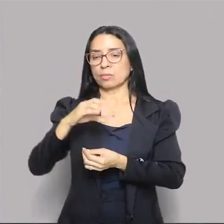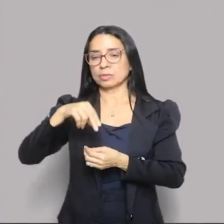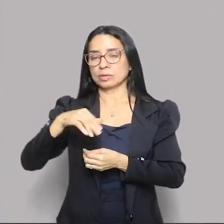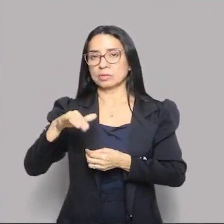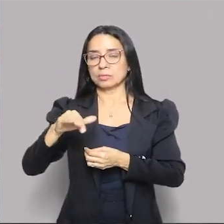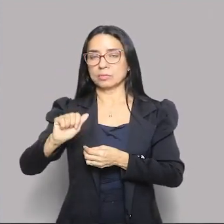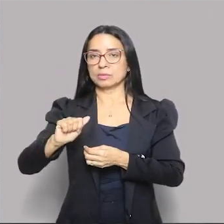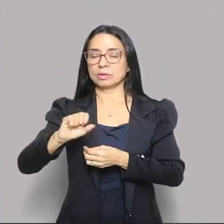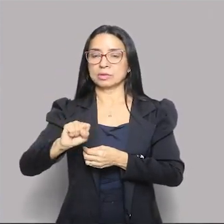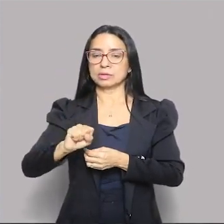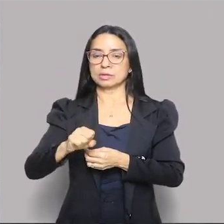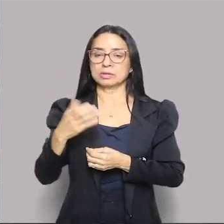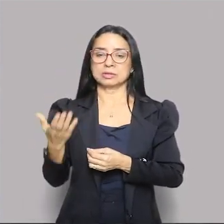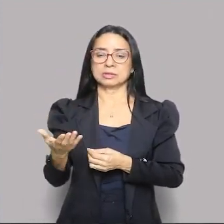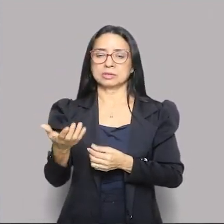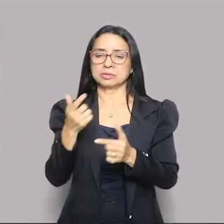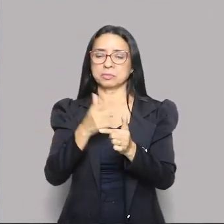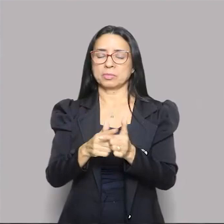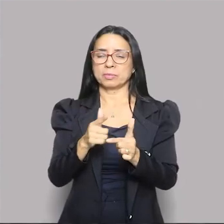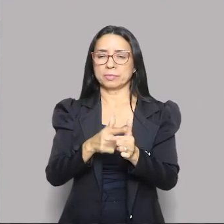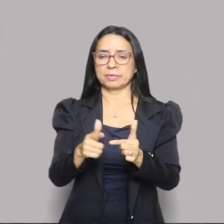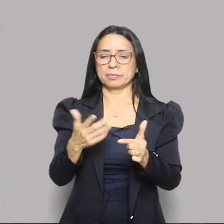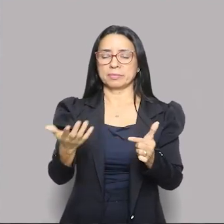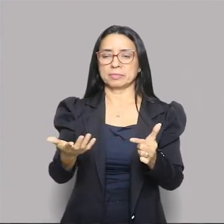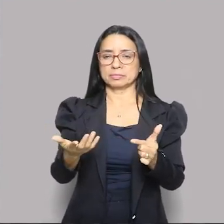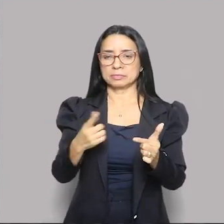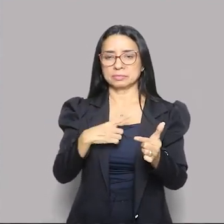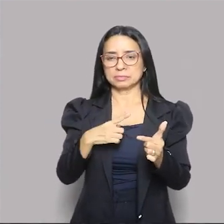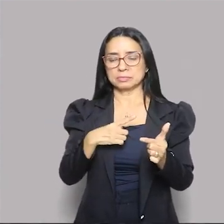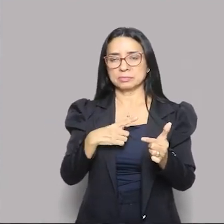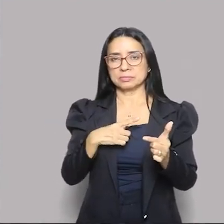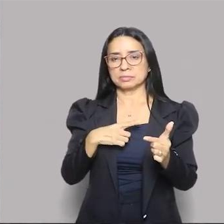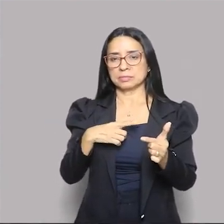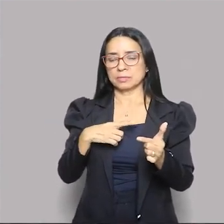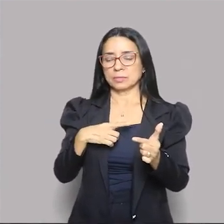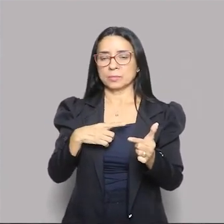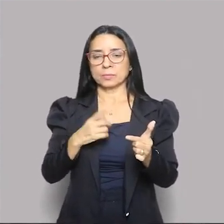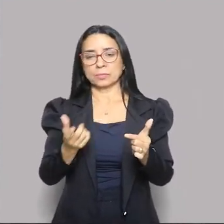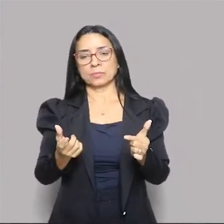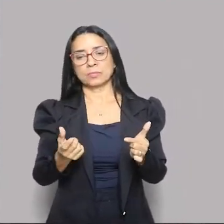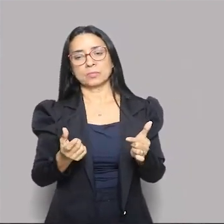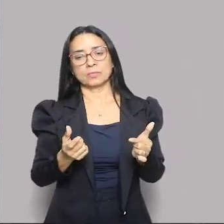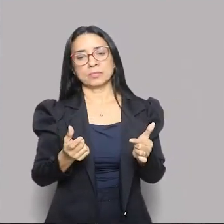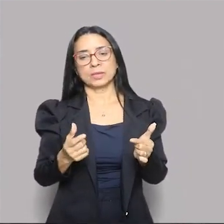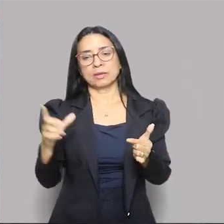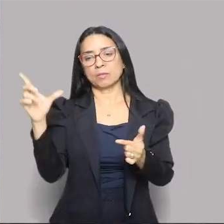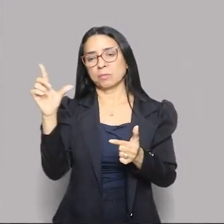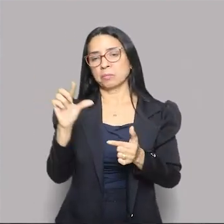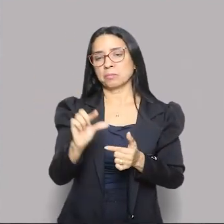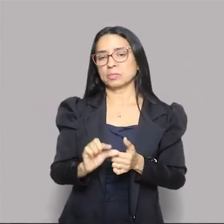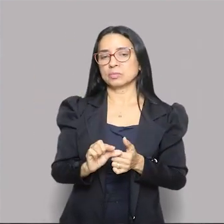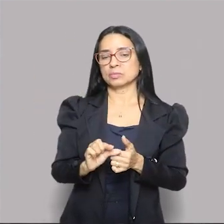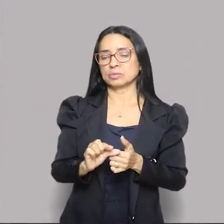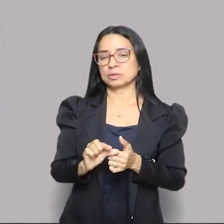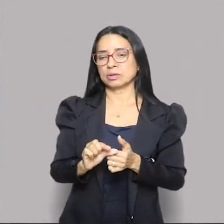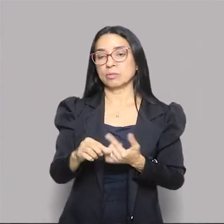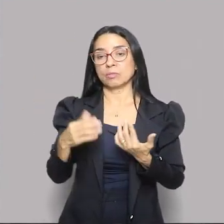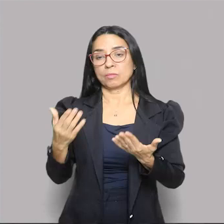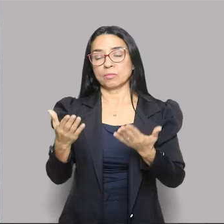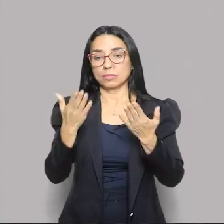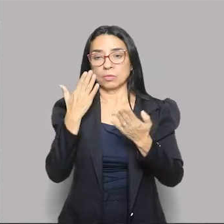consequências ainda mais desastrosas, e eu até diria em consequências mais fatais, um déficit, né, quando